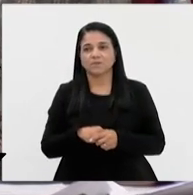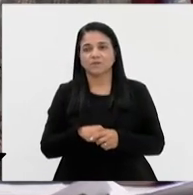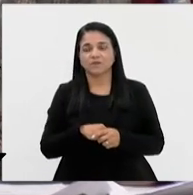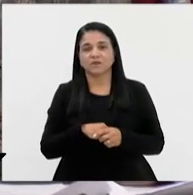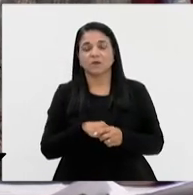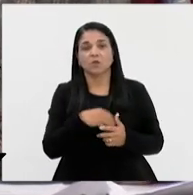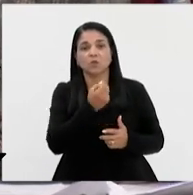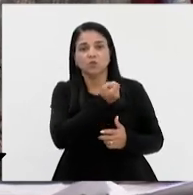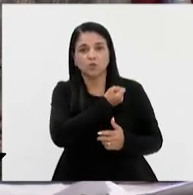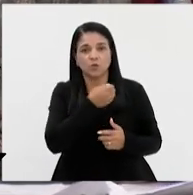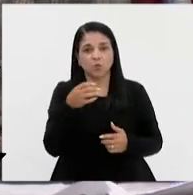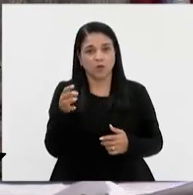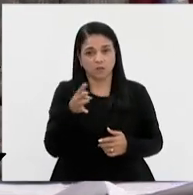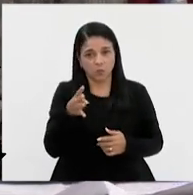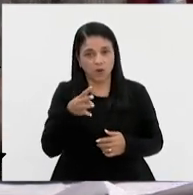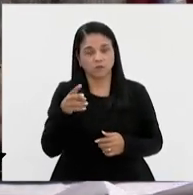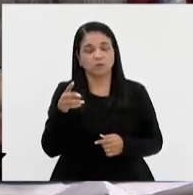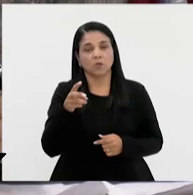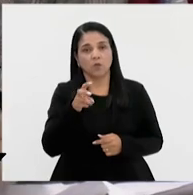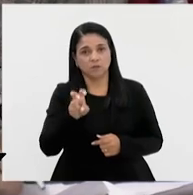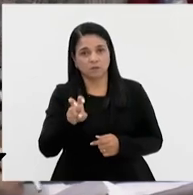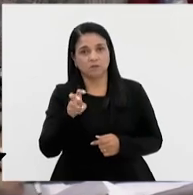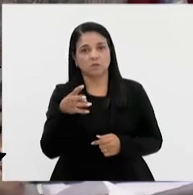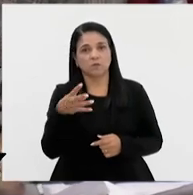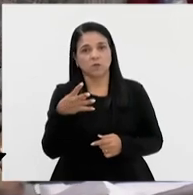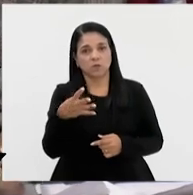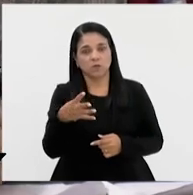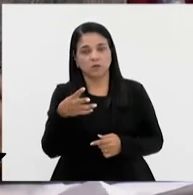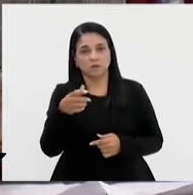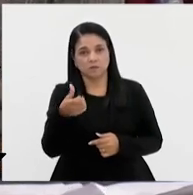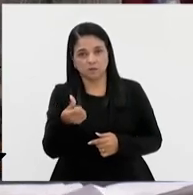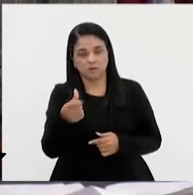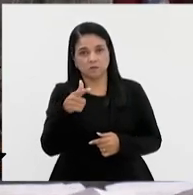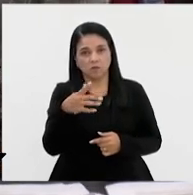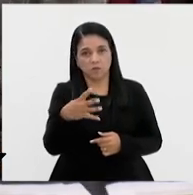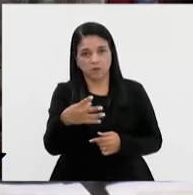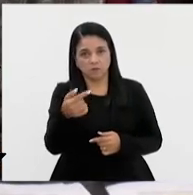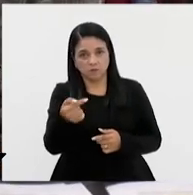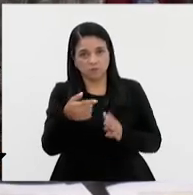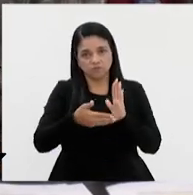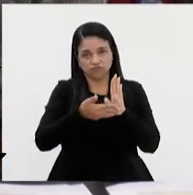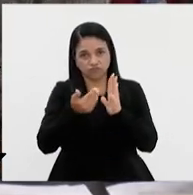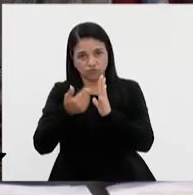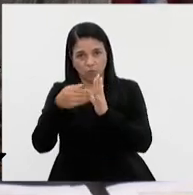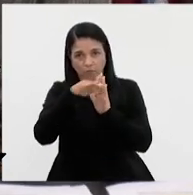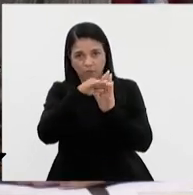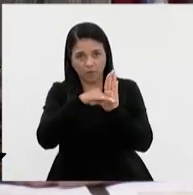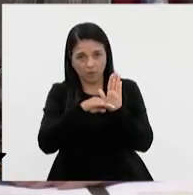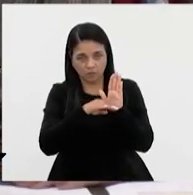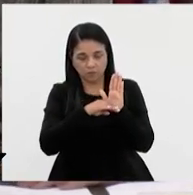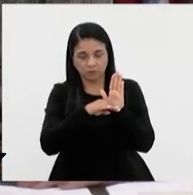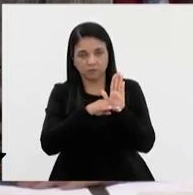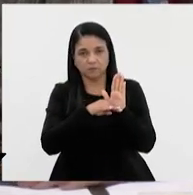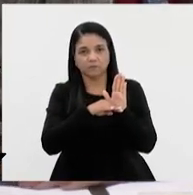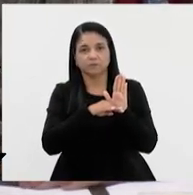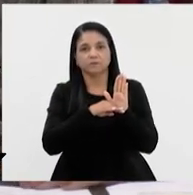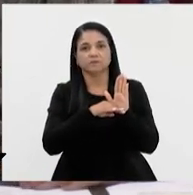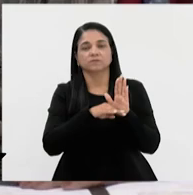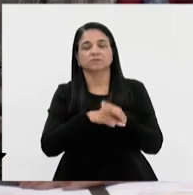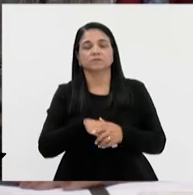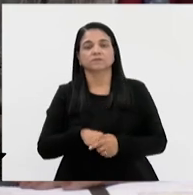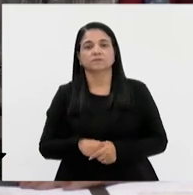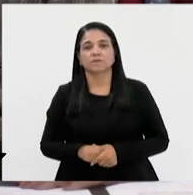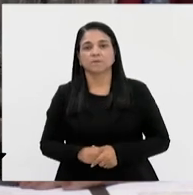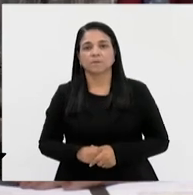item 44, 45 e 47 também foram retirados de pauta. Então, 43, 44, 45 e